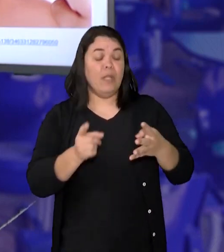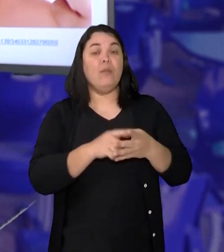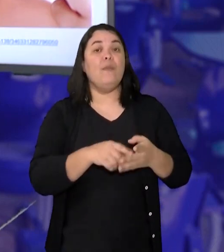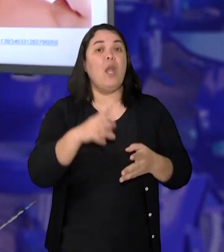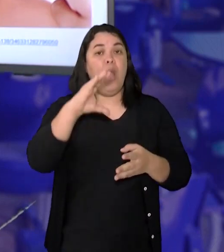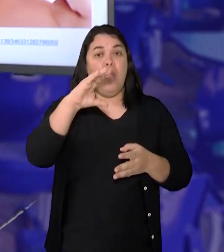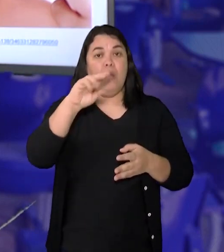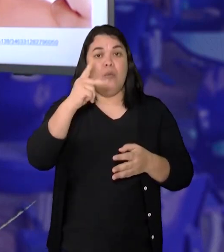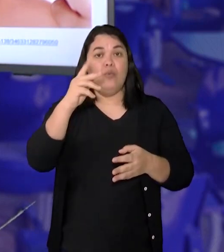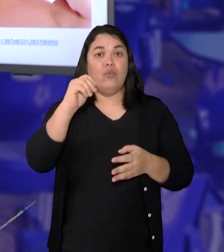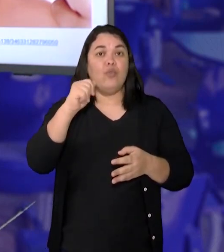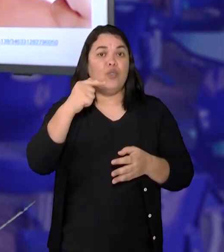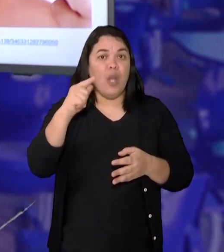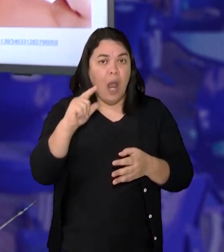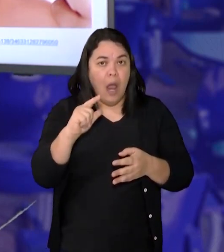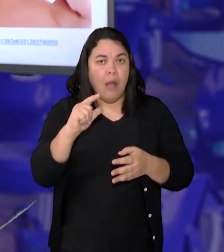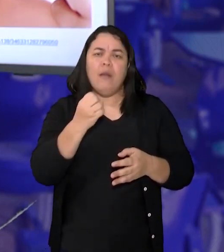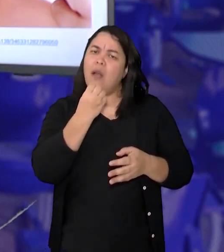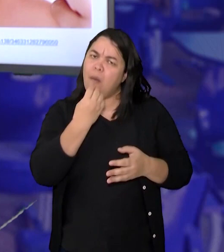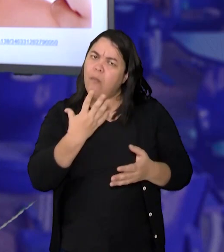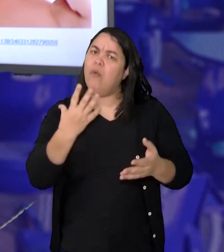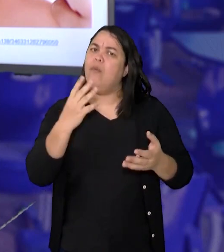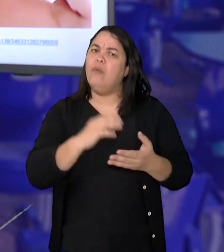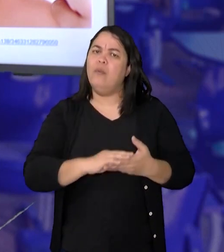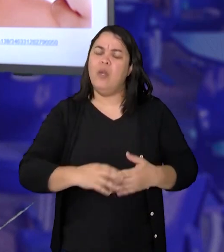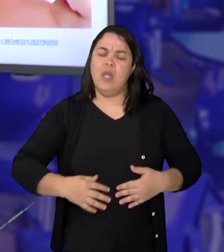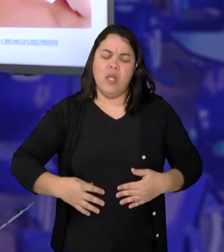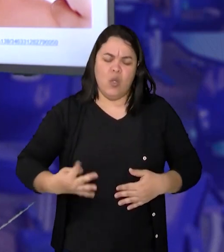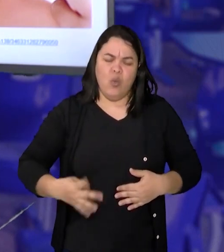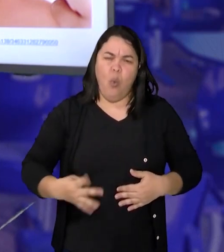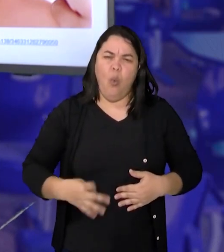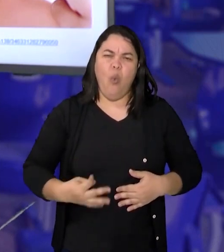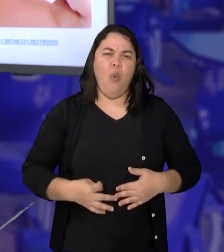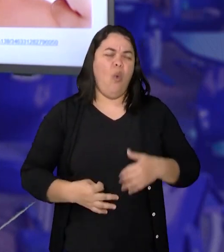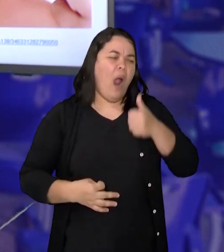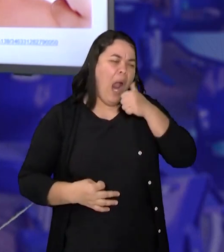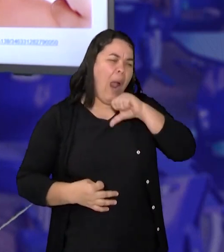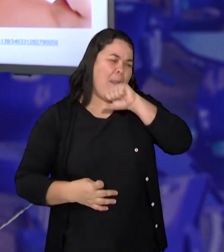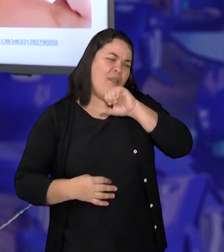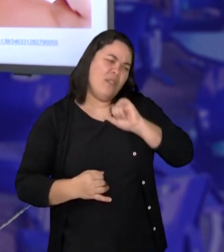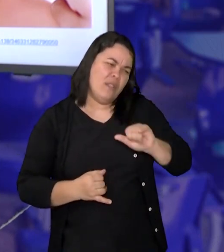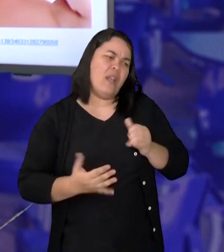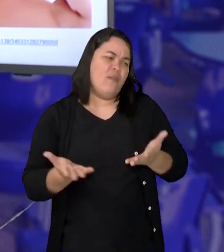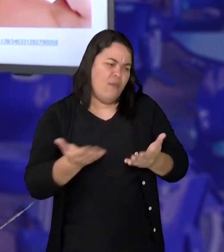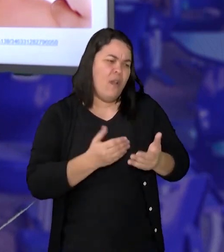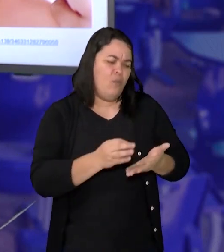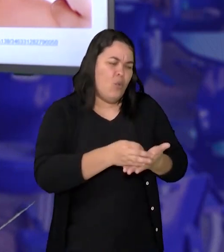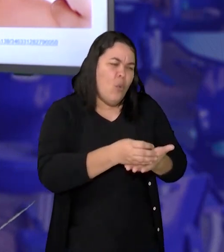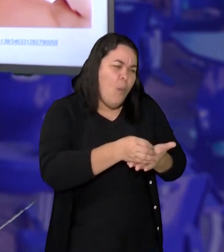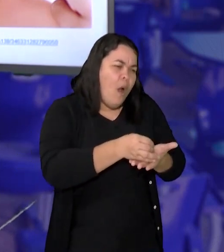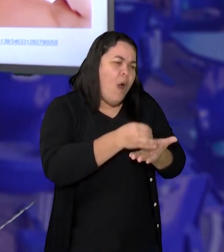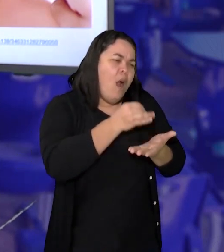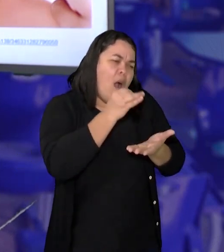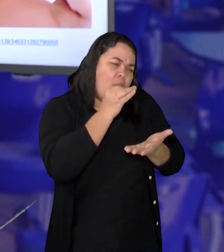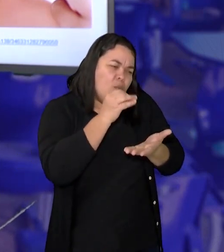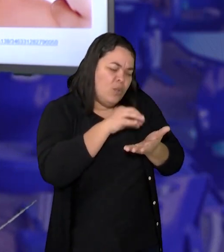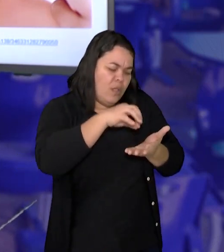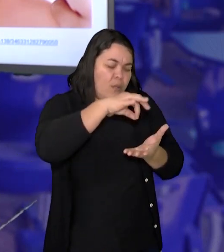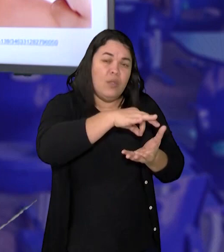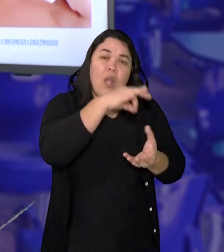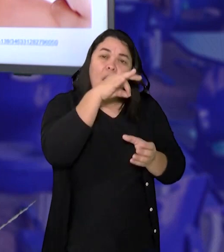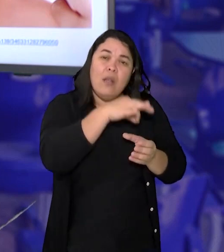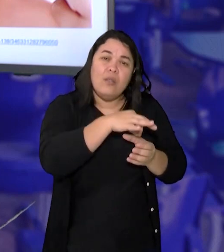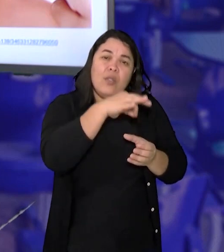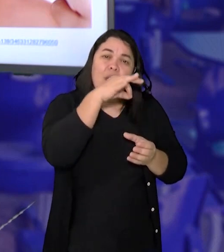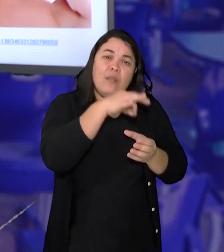chazinho, chazinhos são bons sim, tá? Quando você tiver com alguma dorzinha e sua mãe falar, ó, toma esse chazinho disso, chazinho daquilo, podem tomar